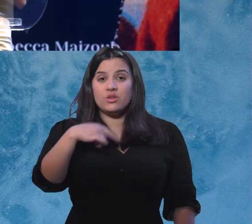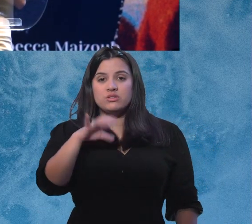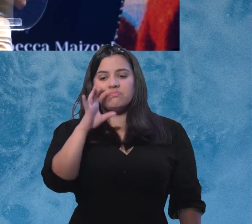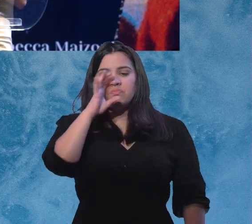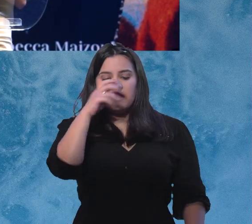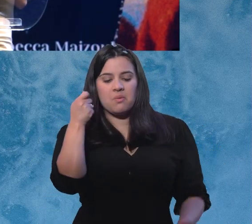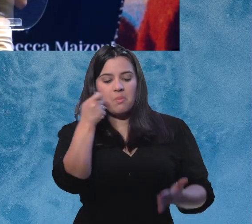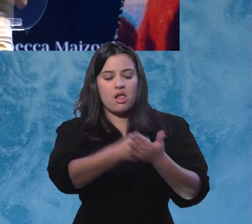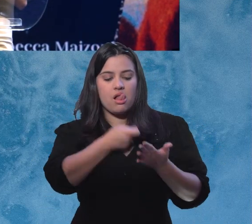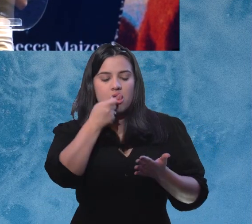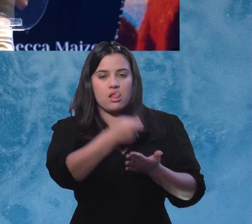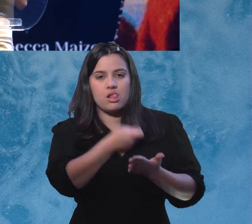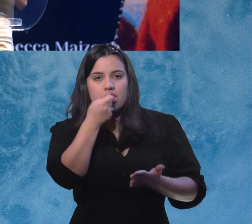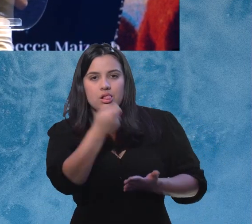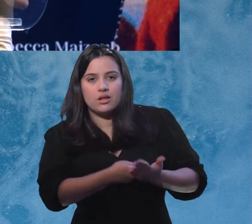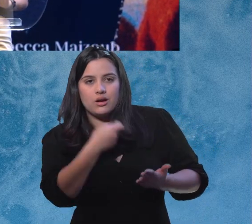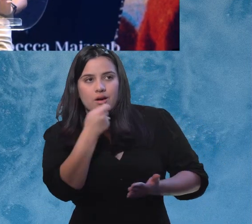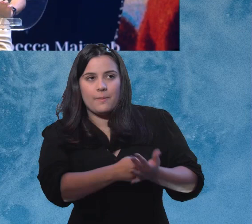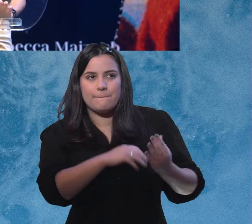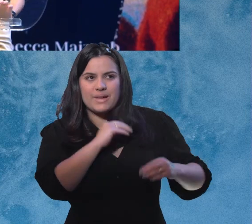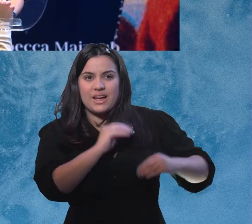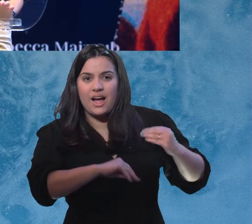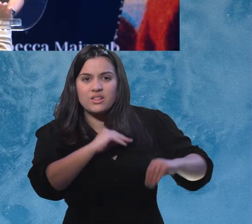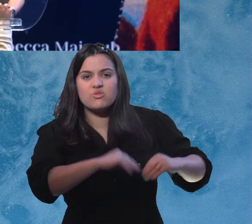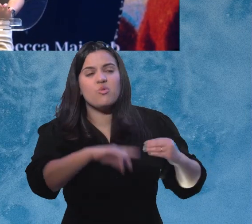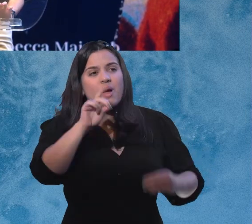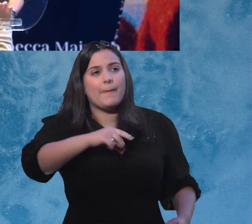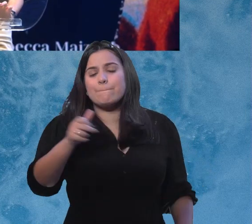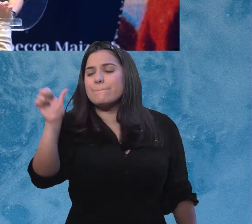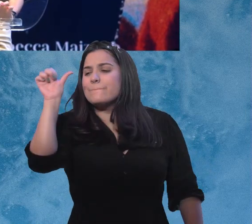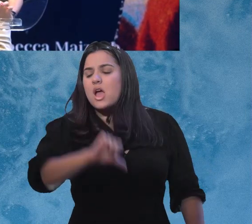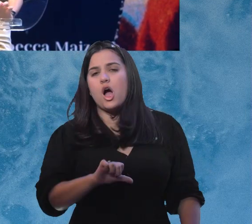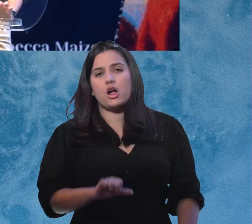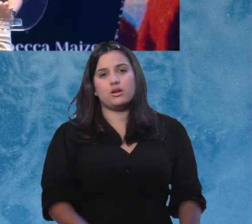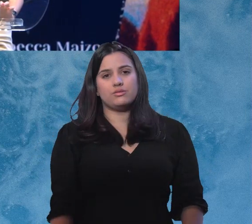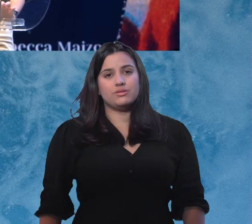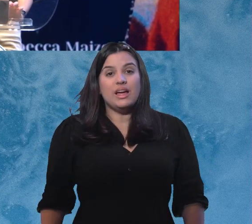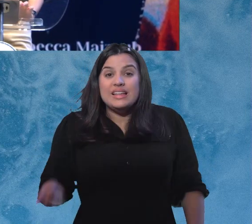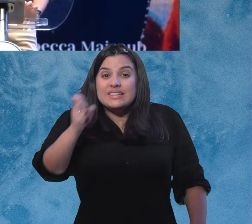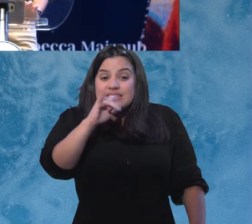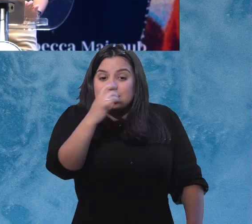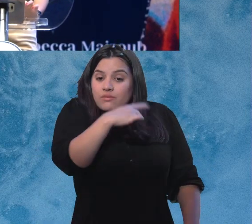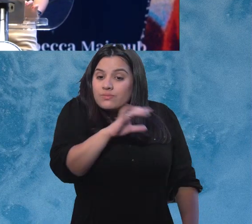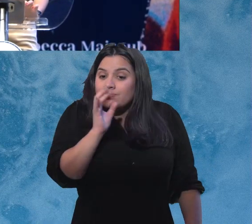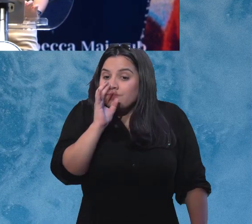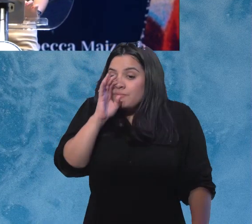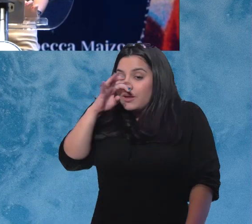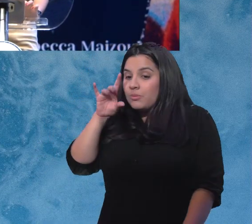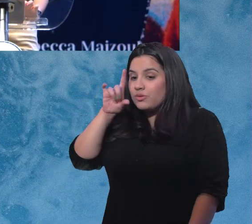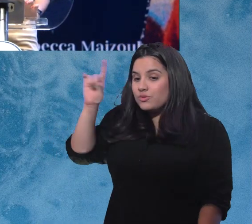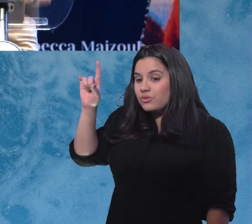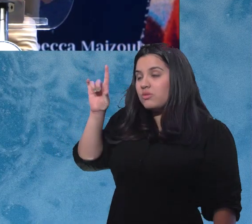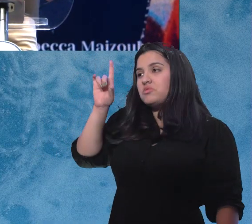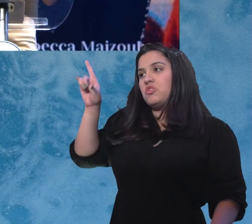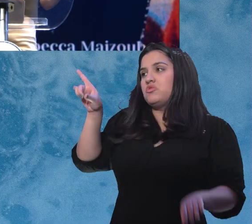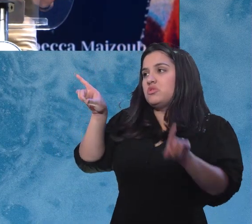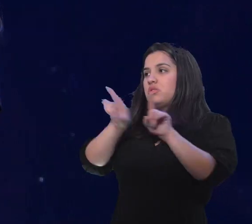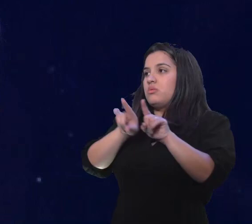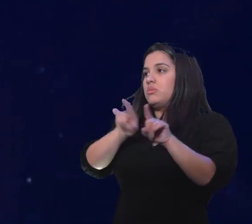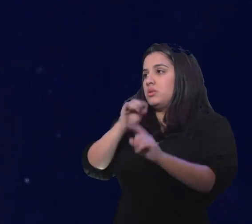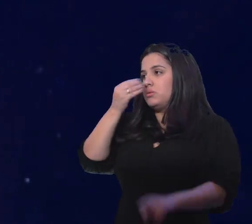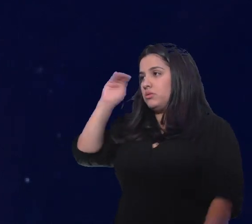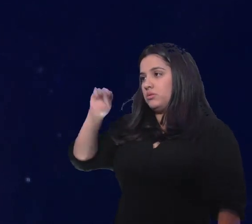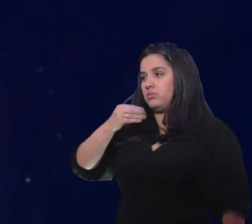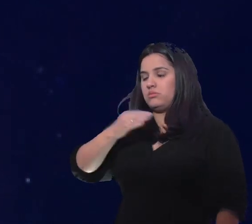é um mal tão grave quanto adorar ídolos. Assim como você rejeitou a ordem do Senhor, ele o rejeitou como rei. Aqui no caso está